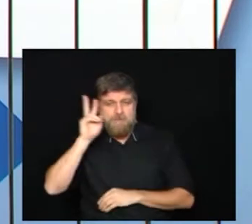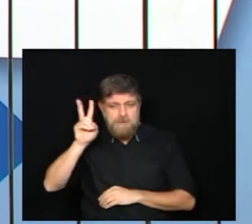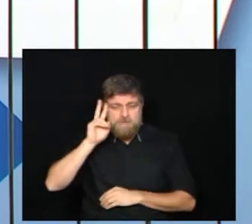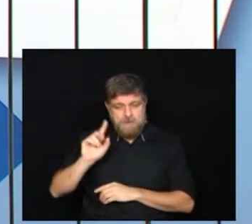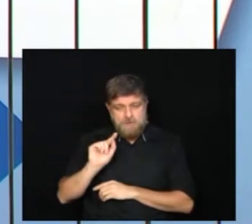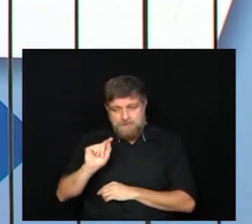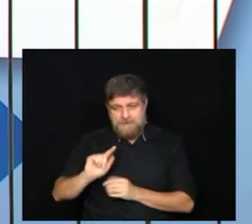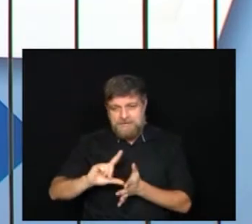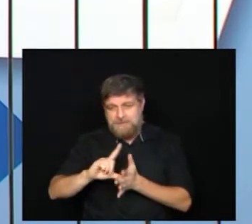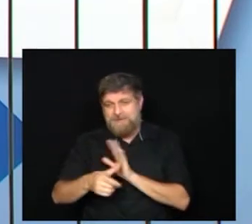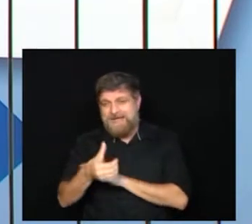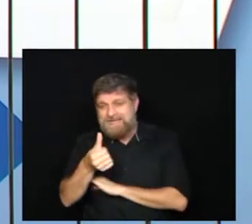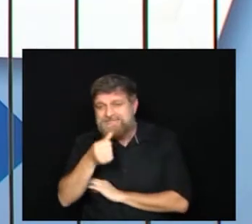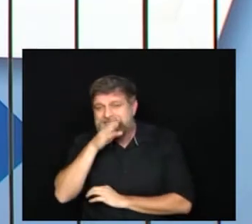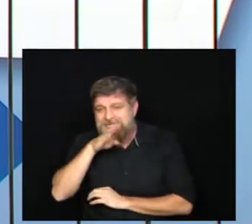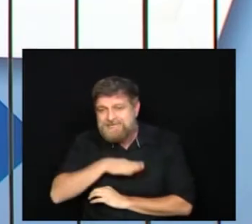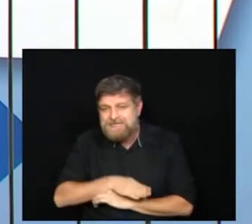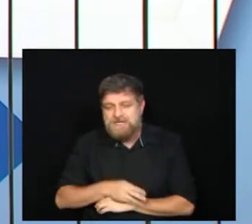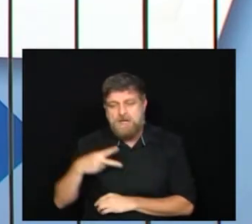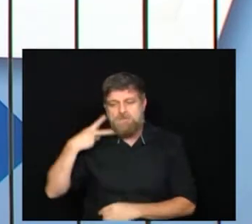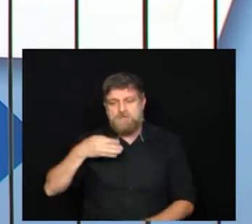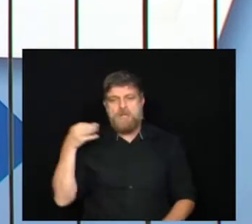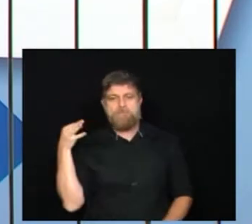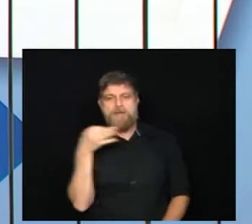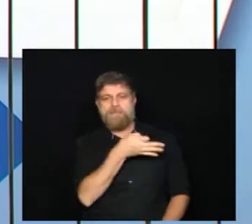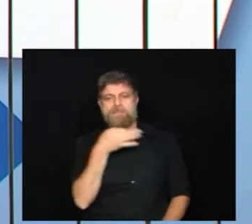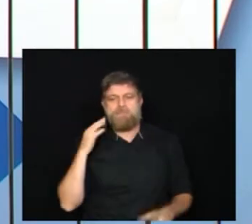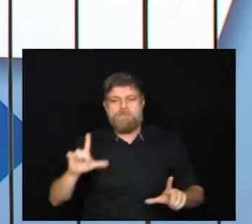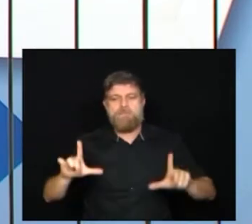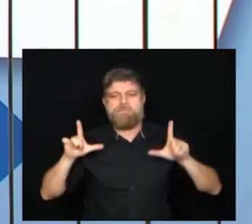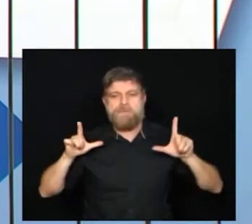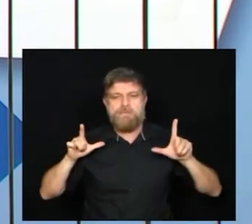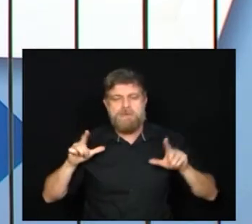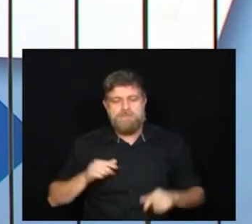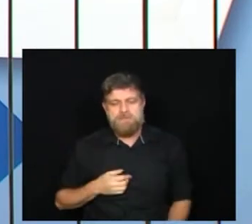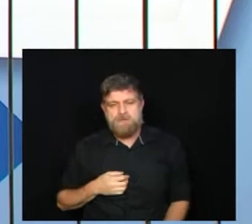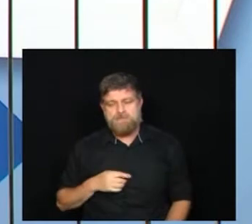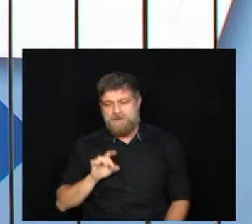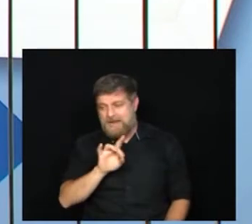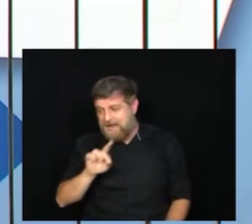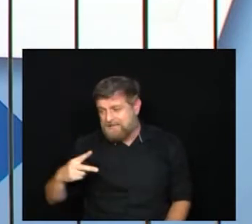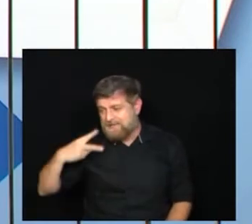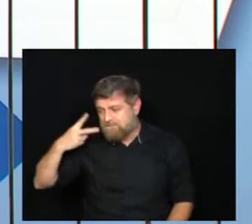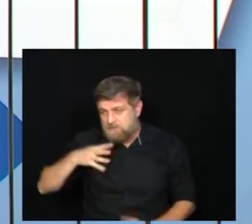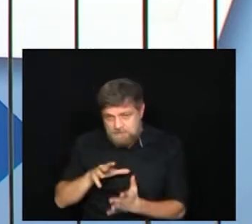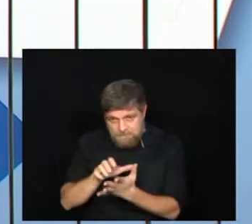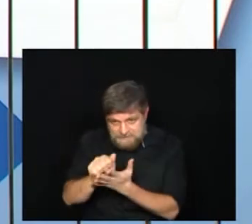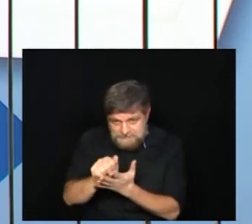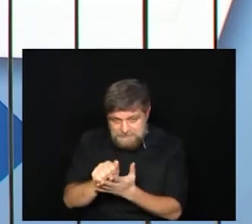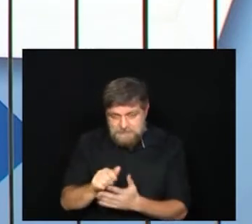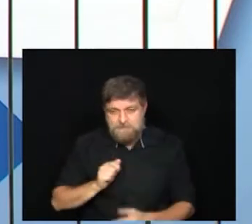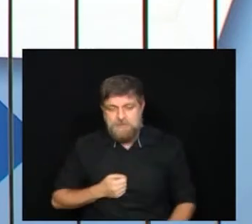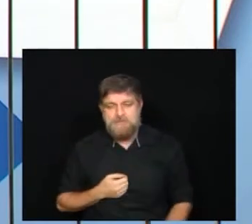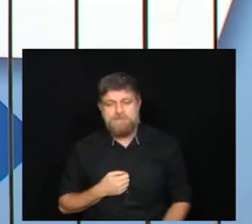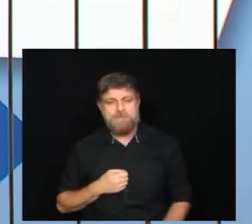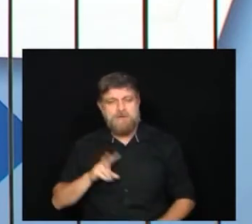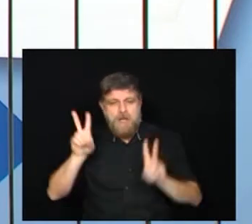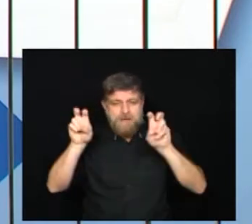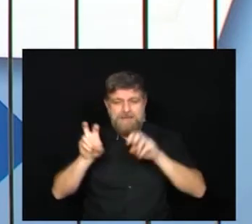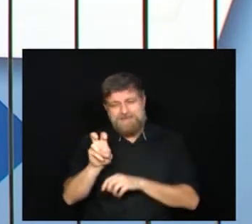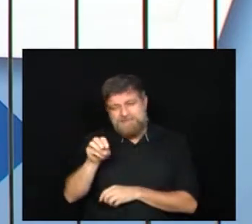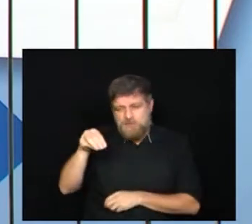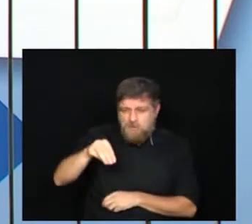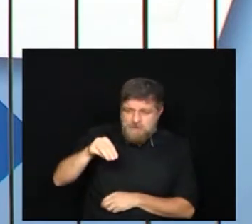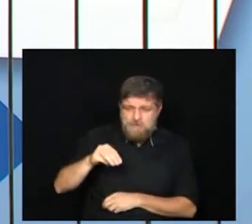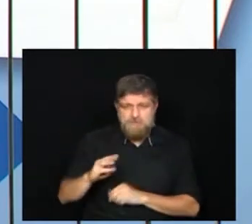que logo às 6 a gente tem um período de comunicado de vereadores, em que os parlamentares inscritos fazem o uso da tribuna por 5 ou